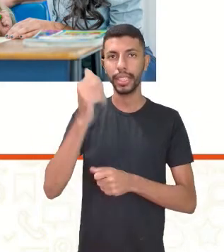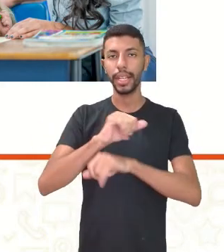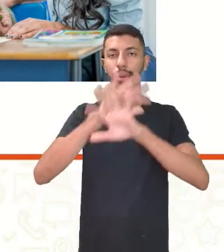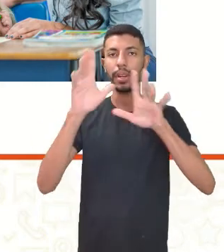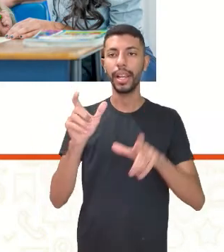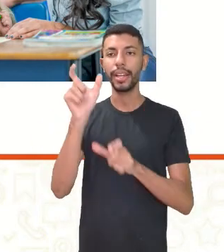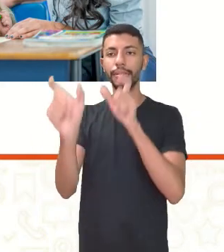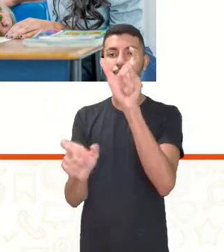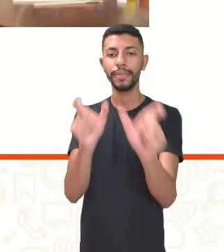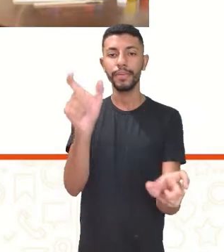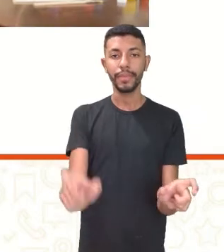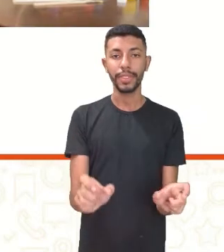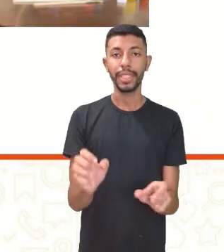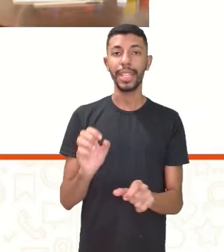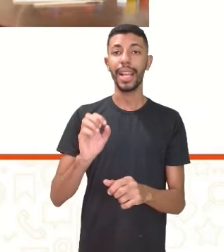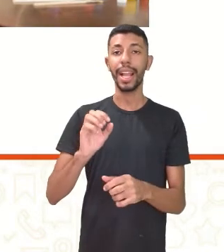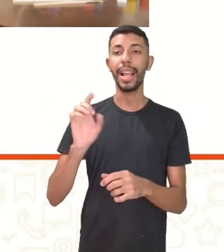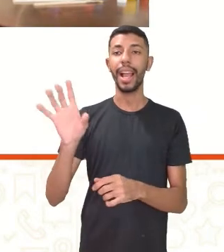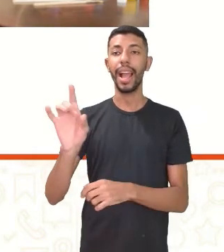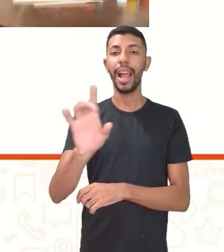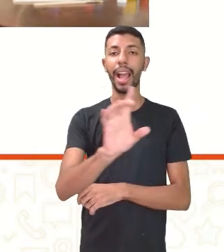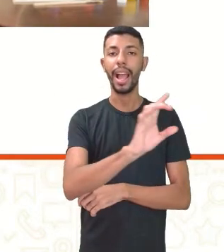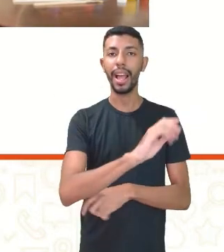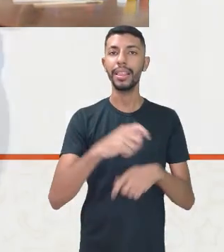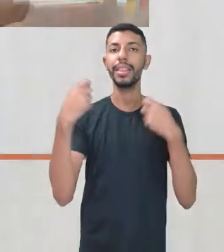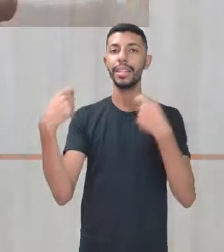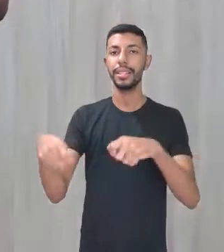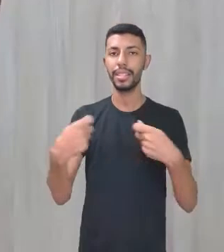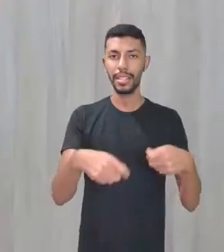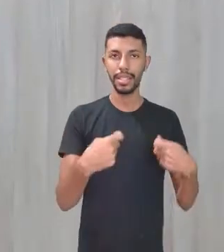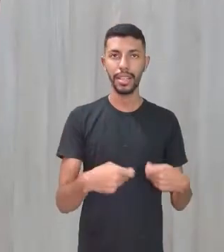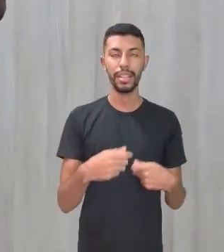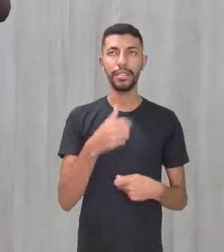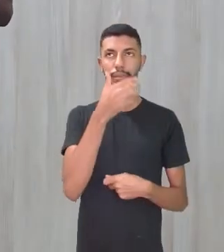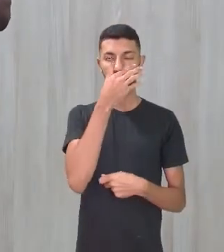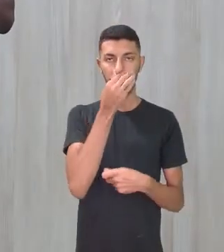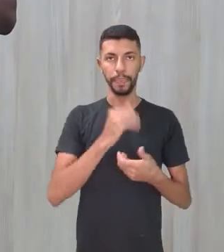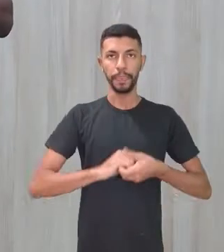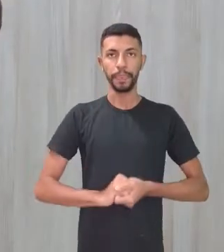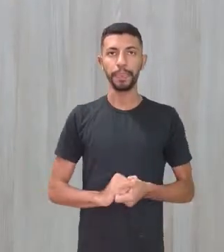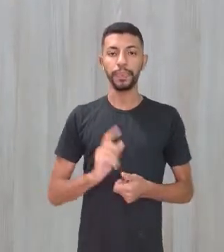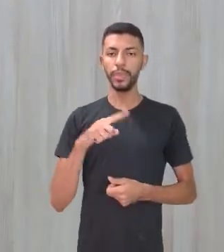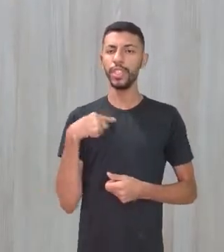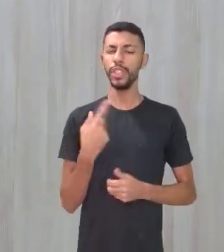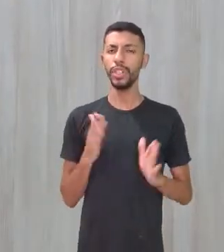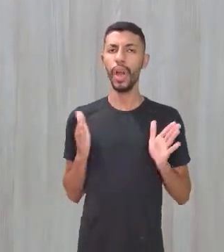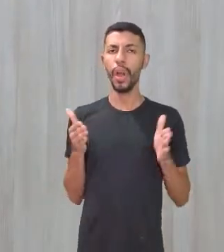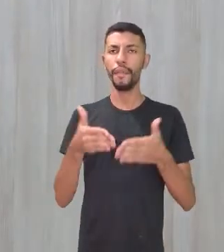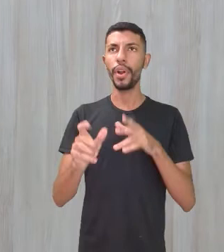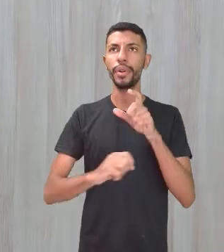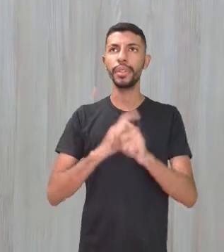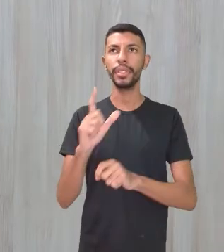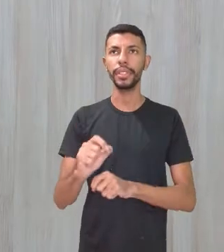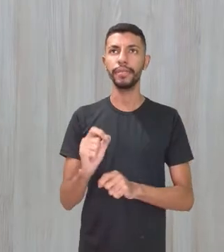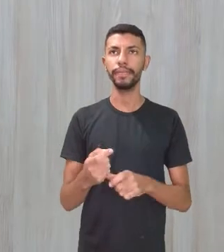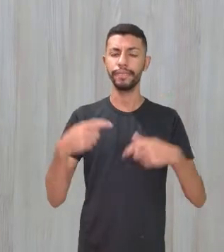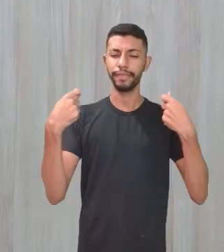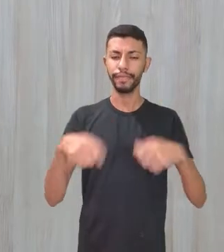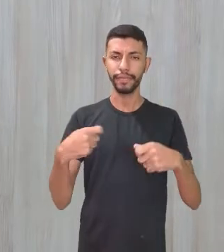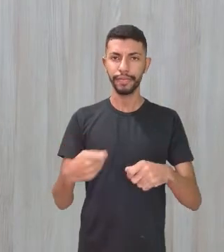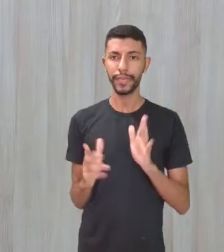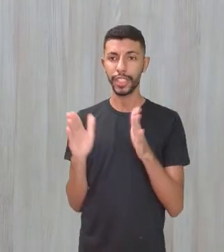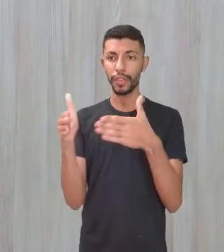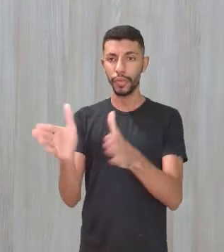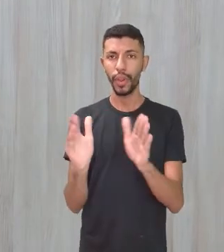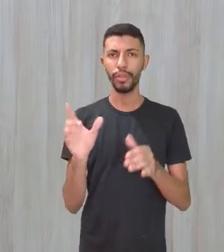necessidades específicas. Então, quando a gente fala da necessidade específica, estamos falando do que o